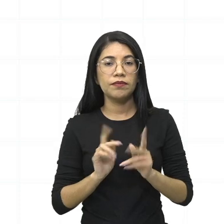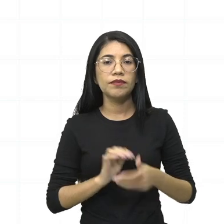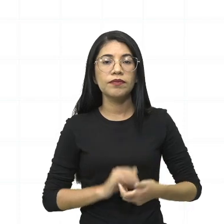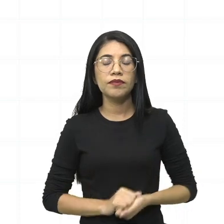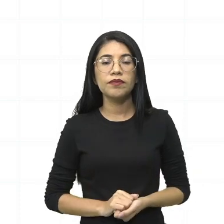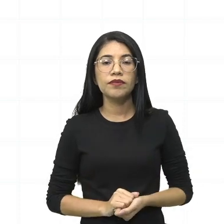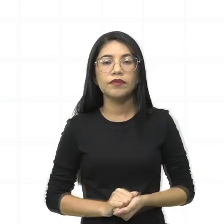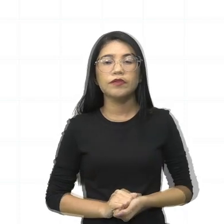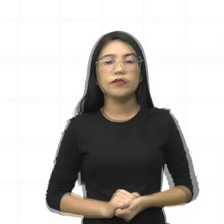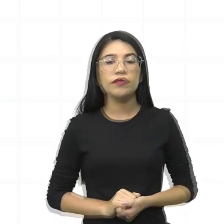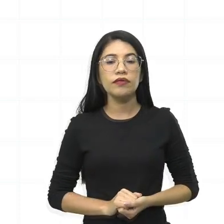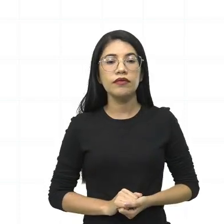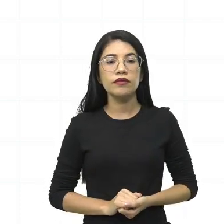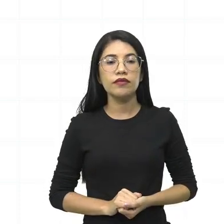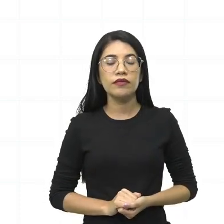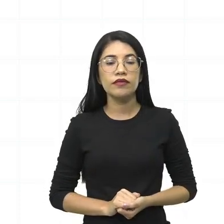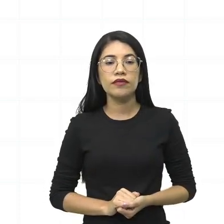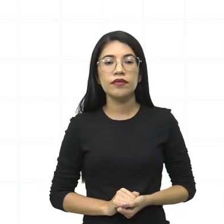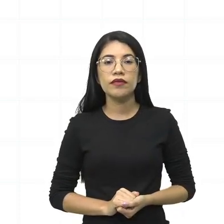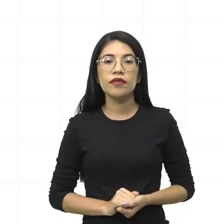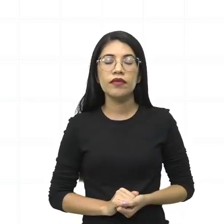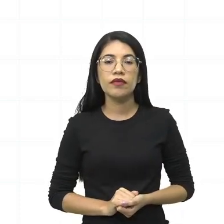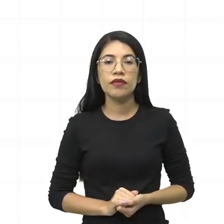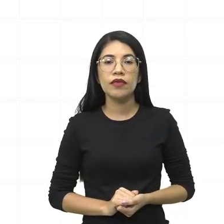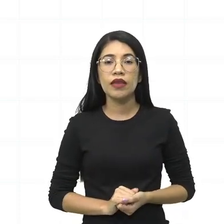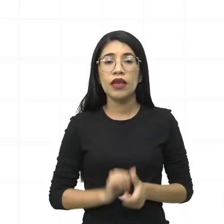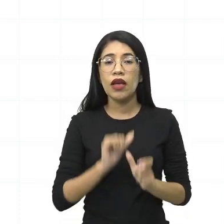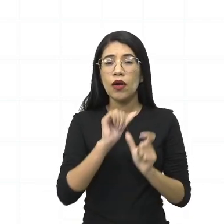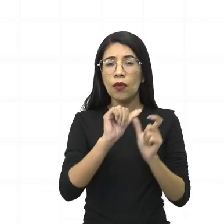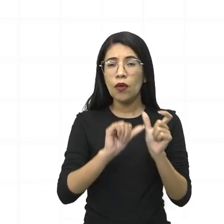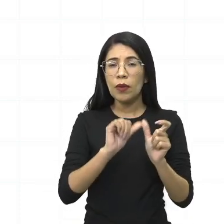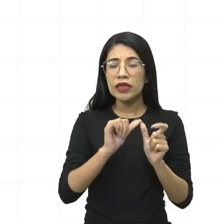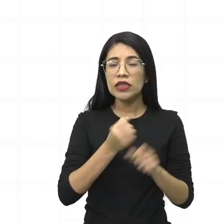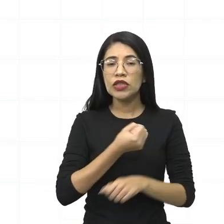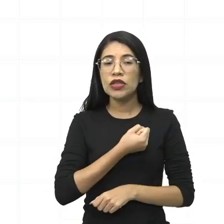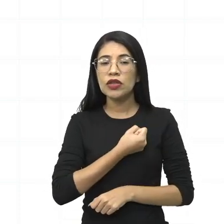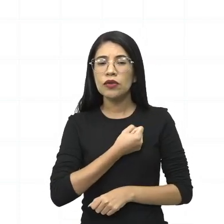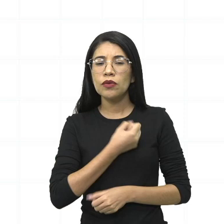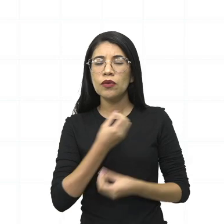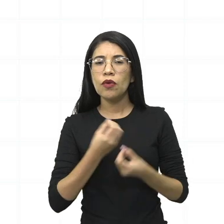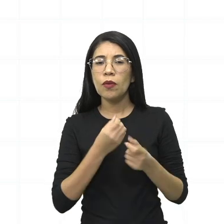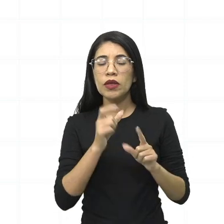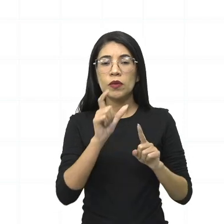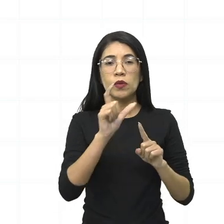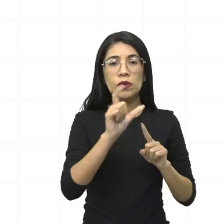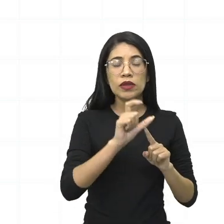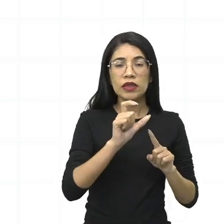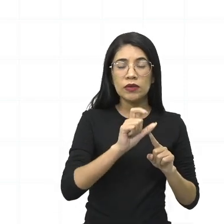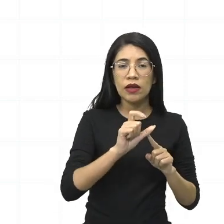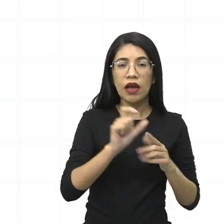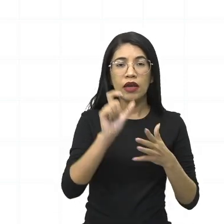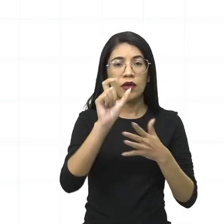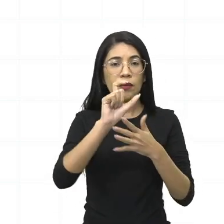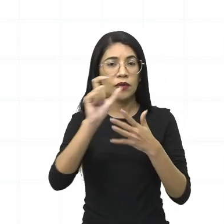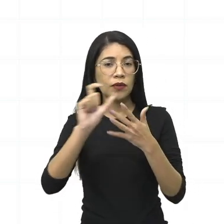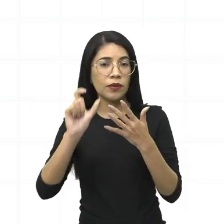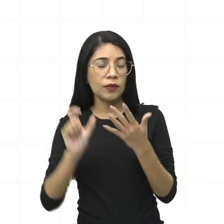feminino. Flexão de número. Eu vou trazer o singular e o